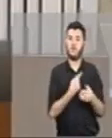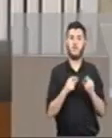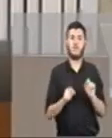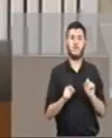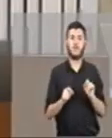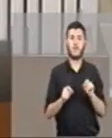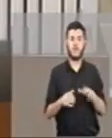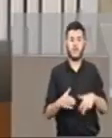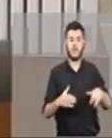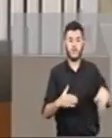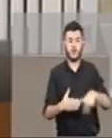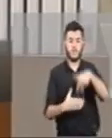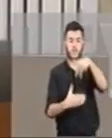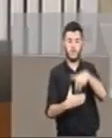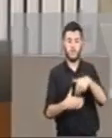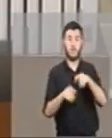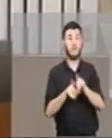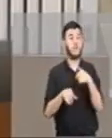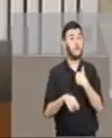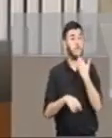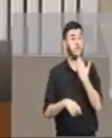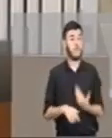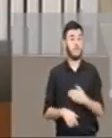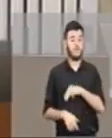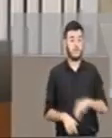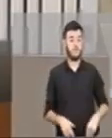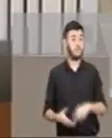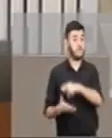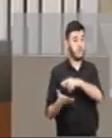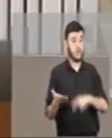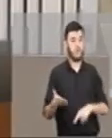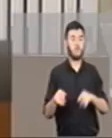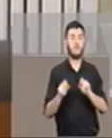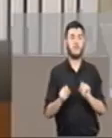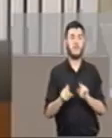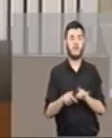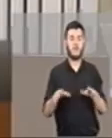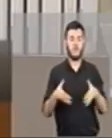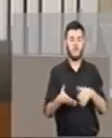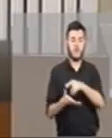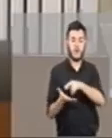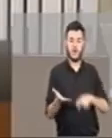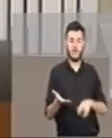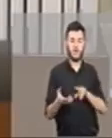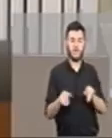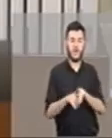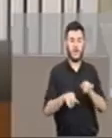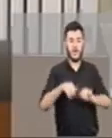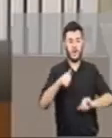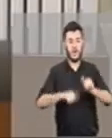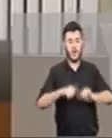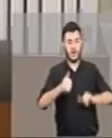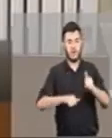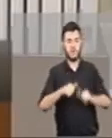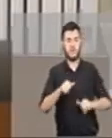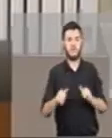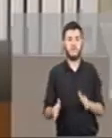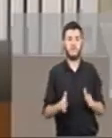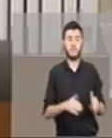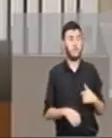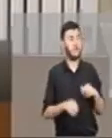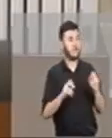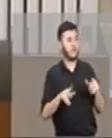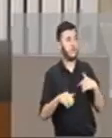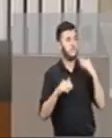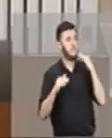ministro relator, que a relatoria tem a competência para analisá-la monocraticamente. De pleno acordo, senhor presidente. Alguma